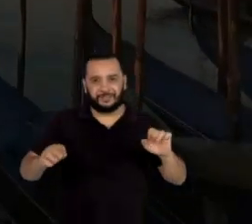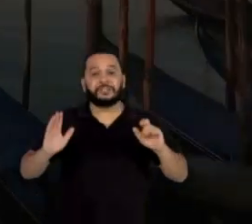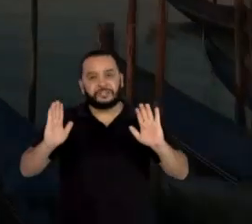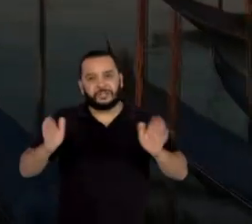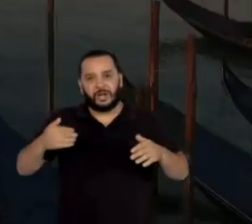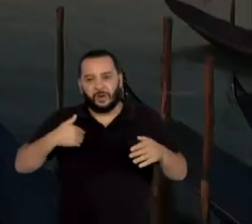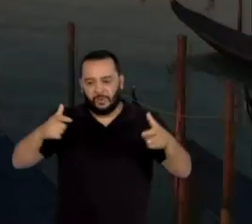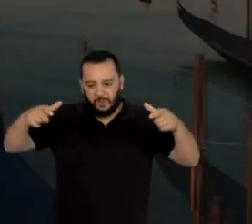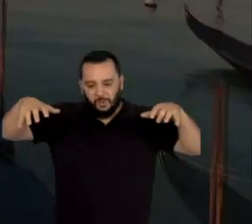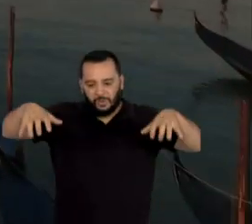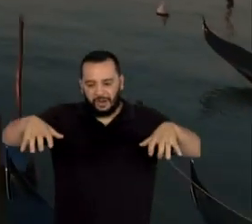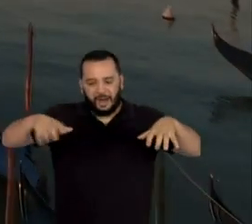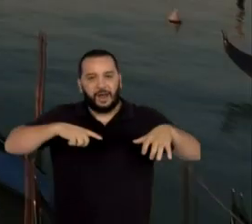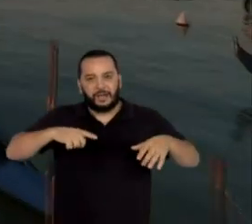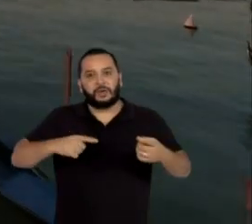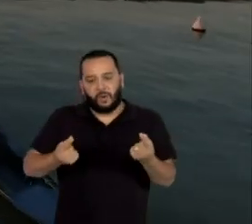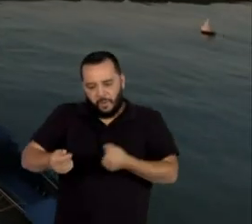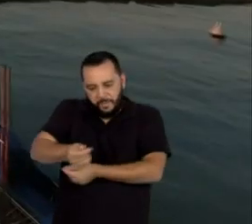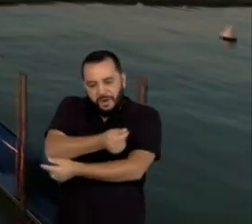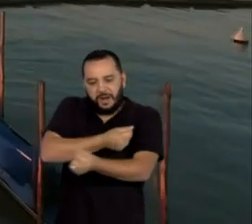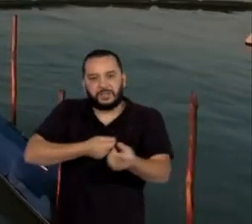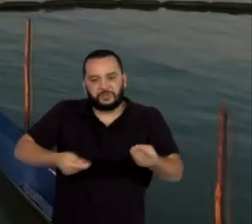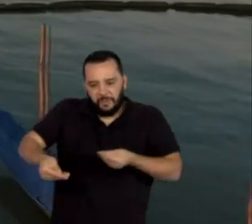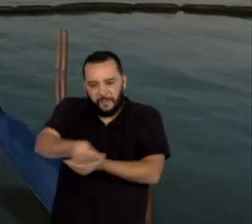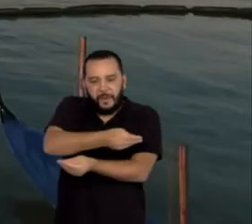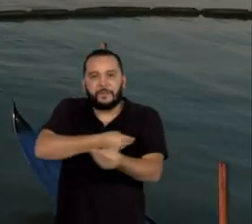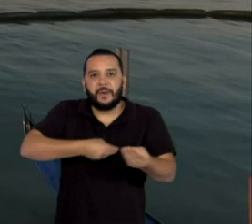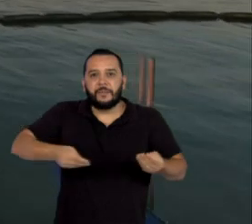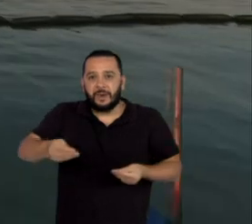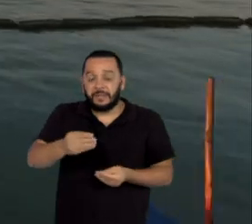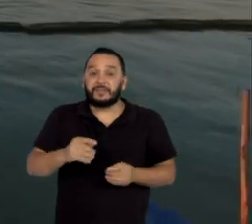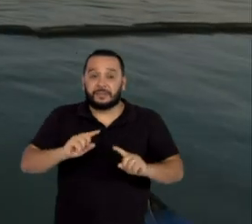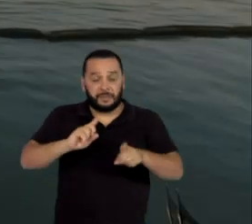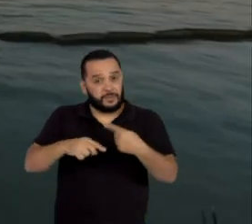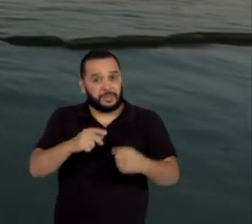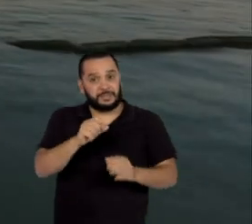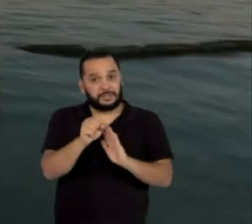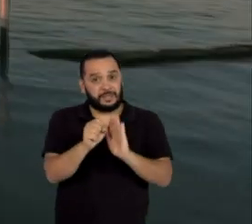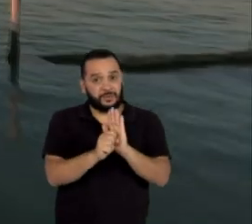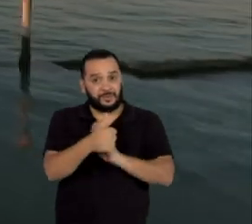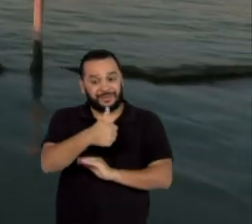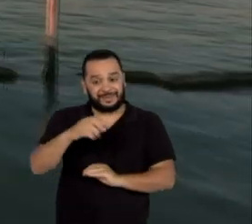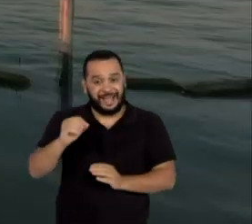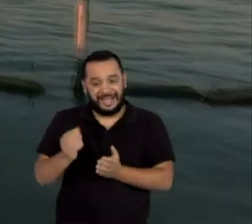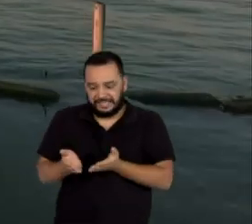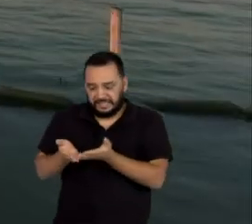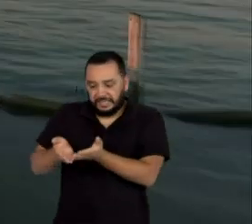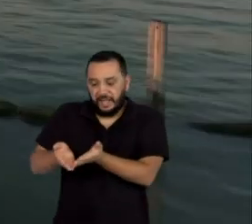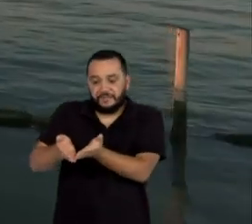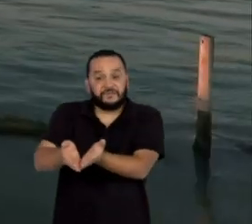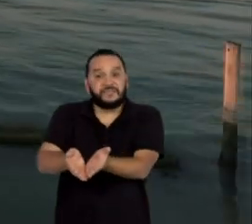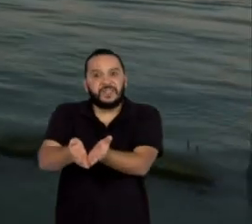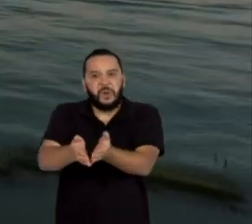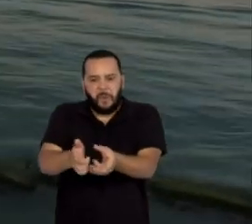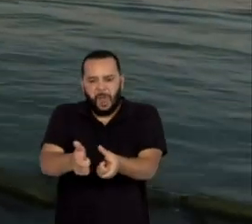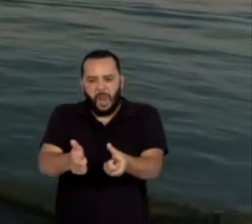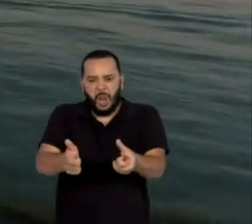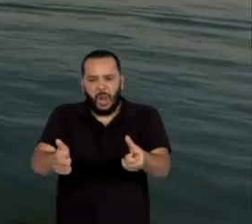núcleo mercantil e naval. No século X, sua frota de navios era uma das maiores da Europa.